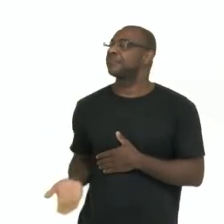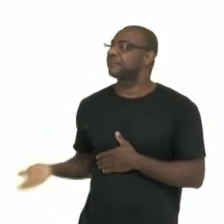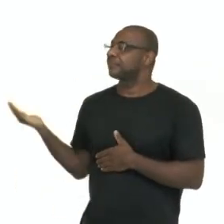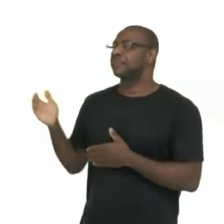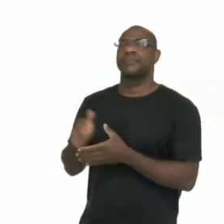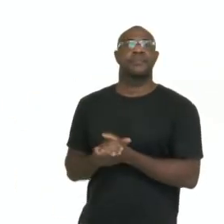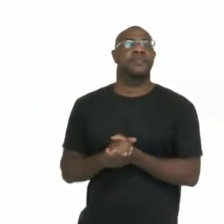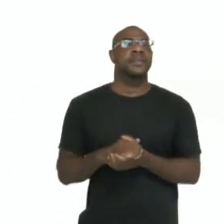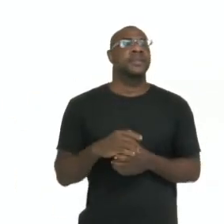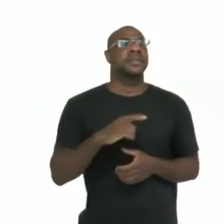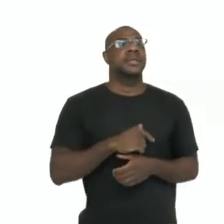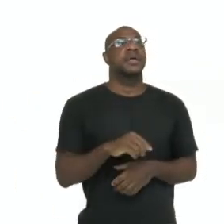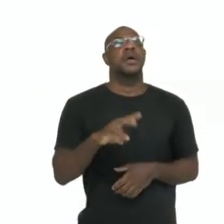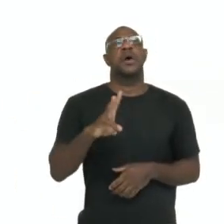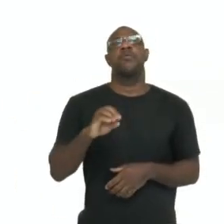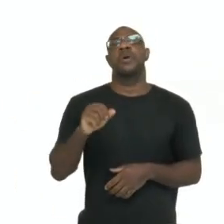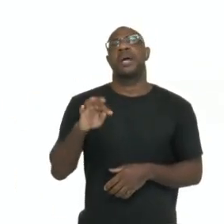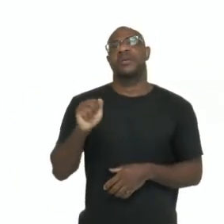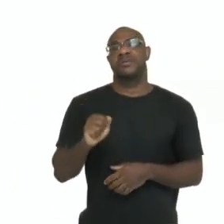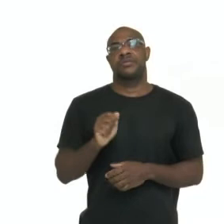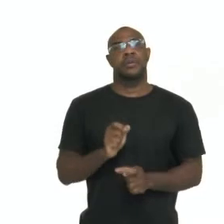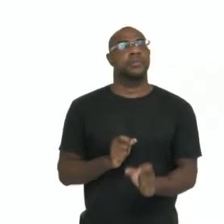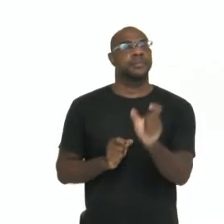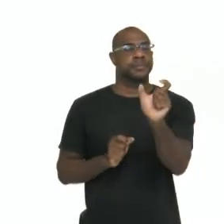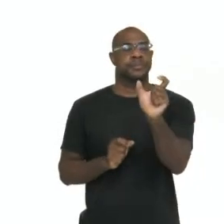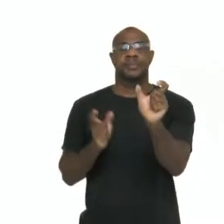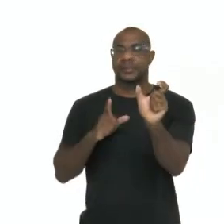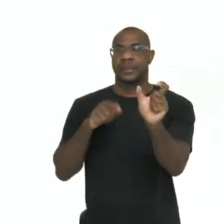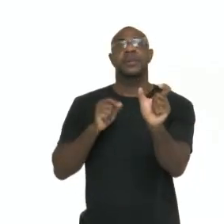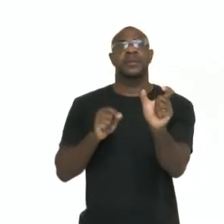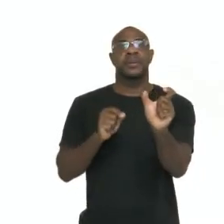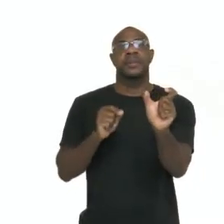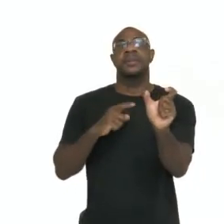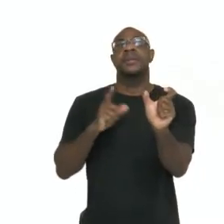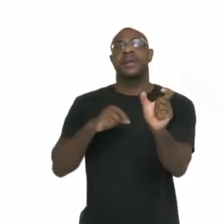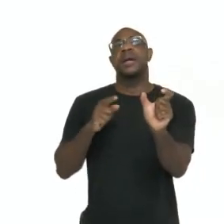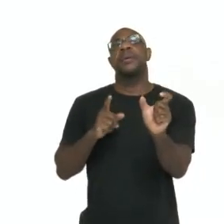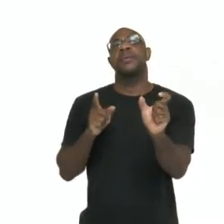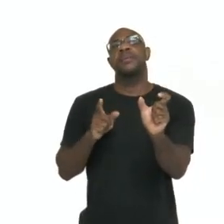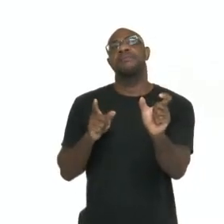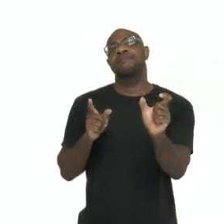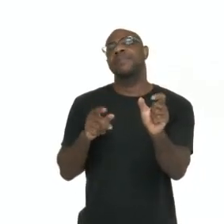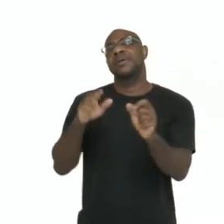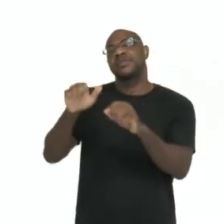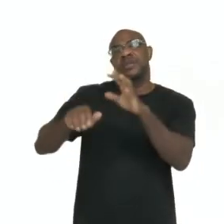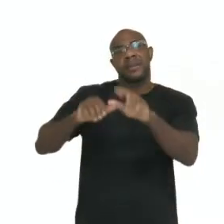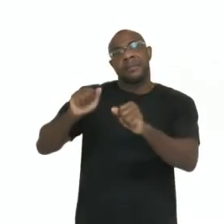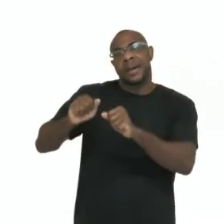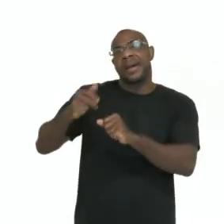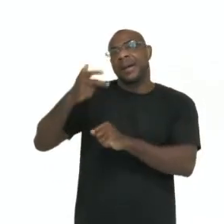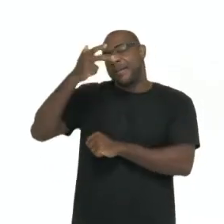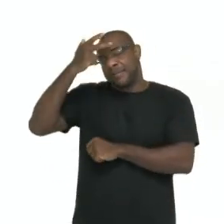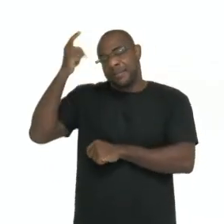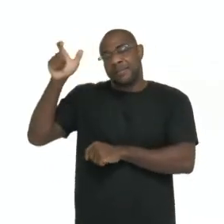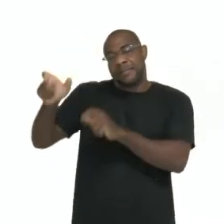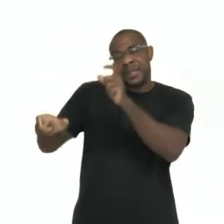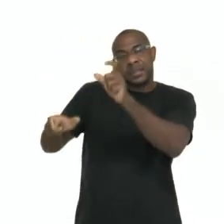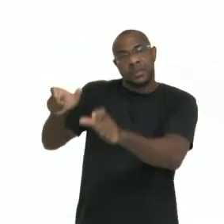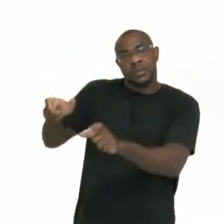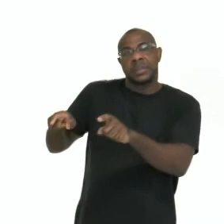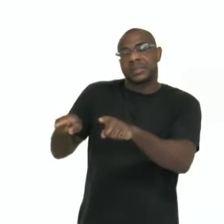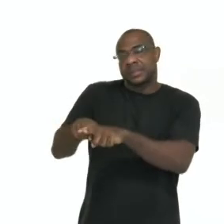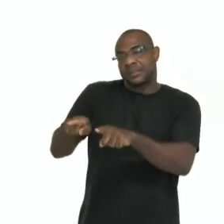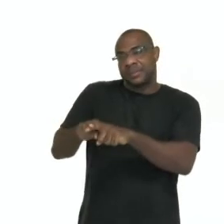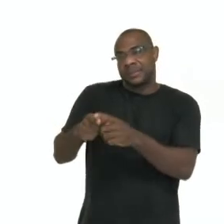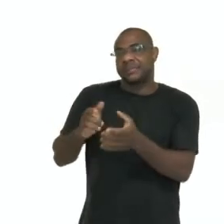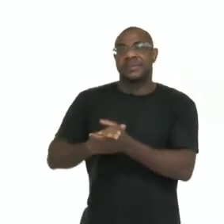o vocativo é o termo que serve para chamar, invocar um ser, podendo vir precedido de interjeição,